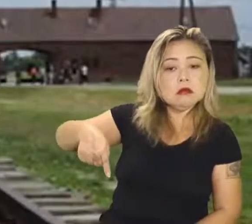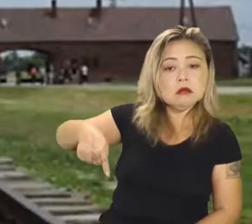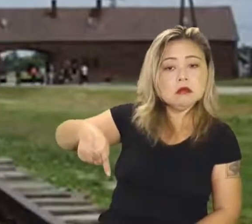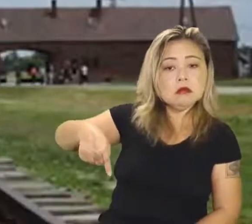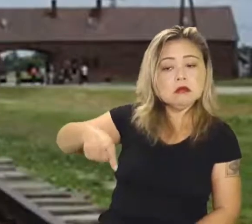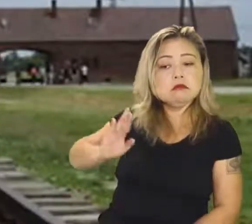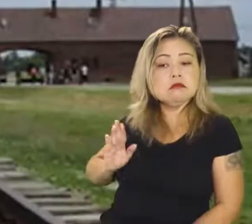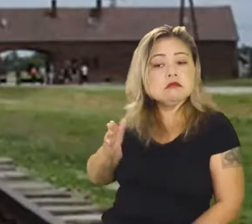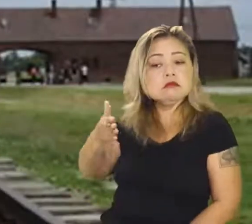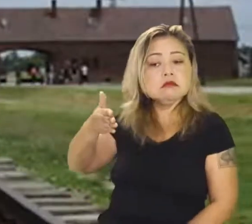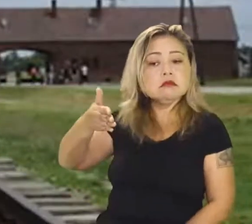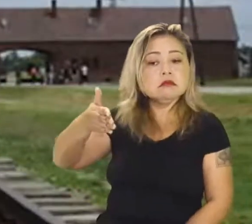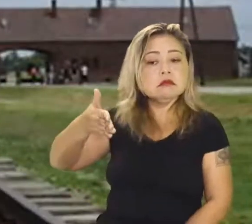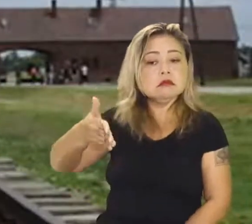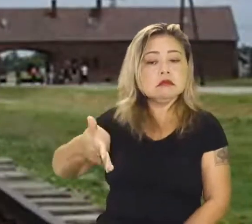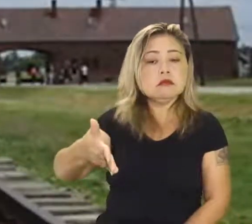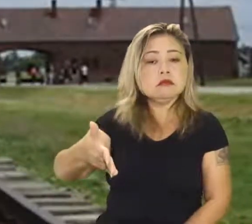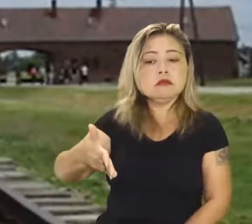entraram